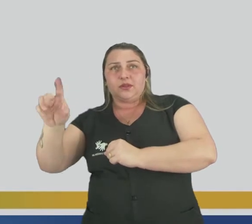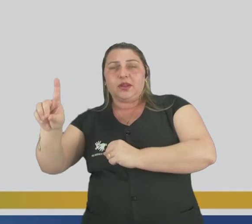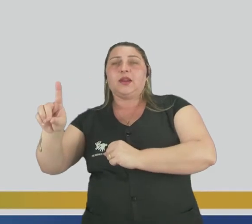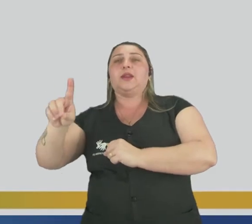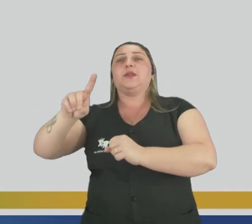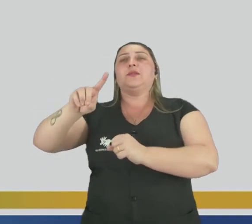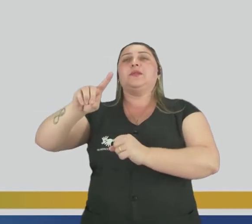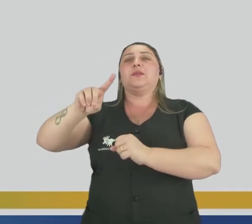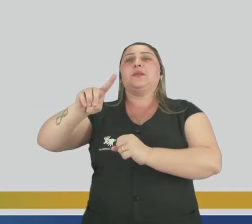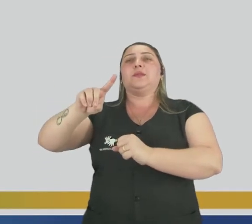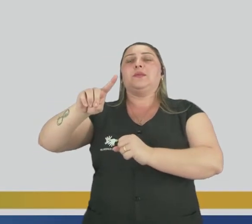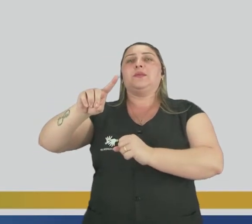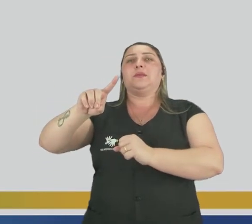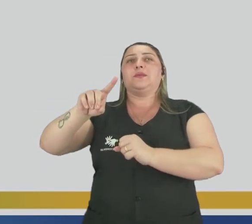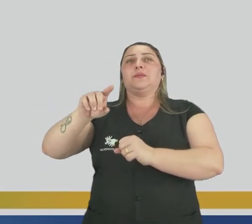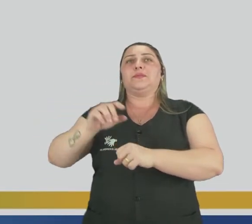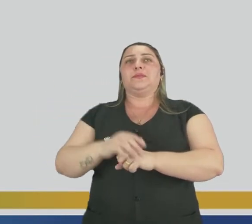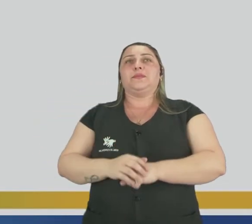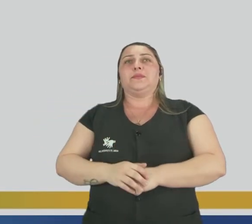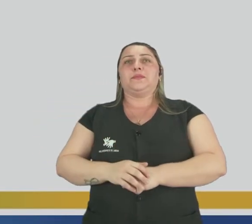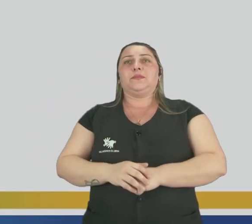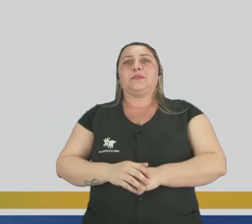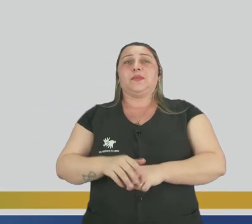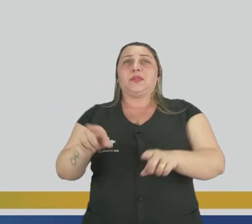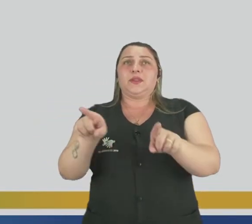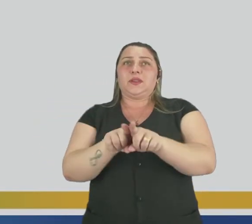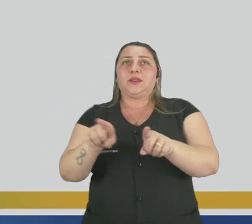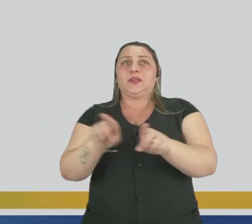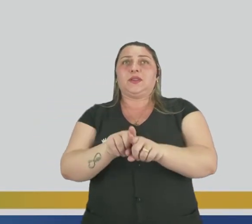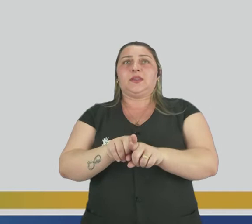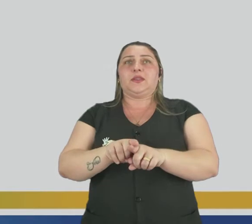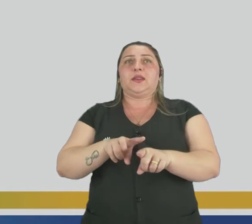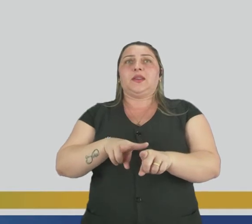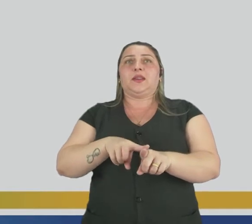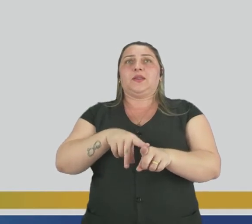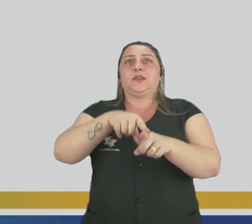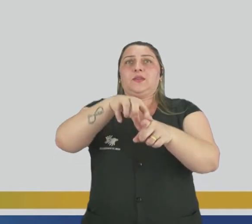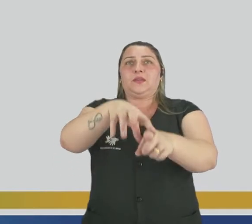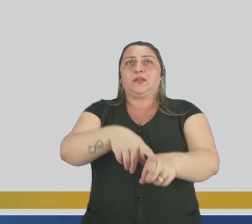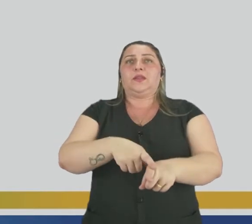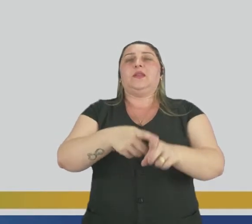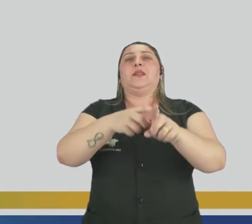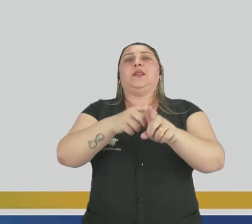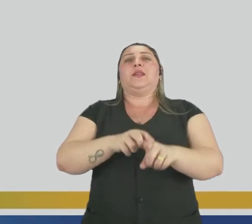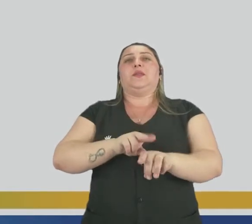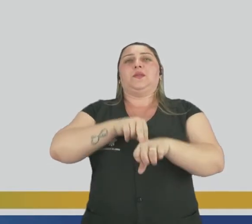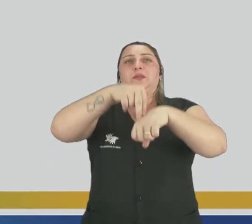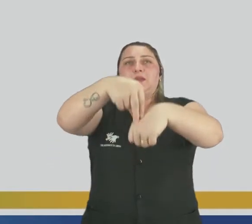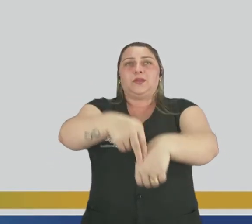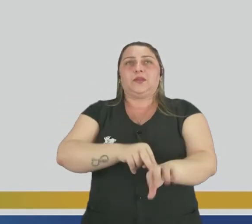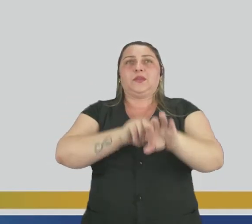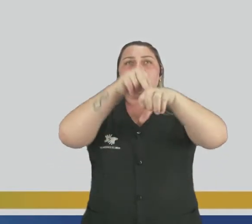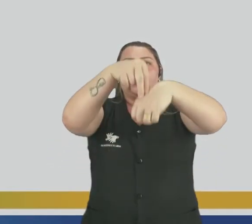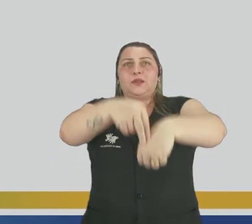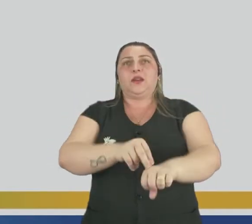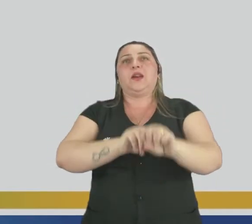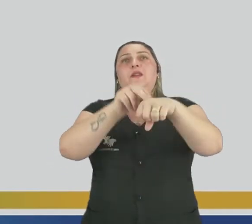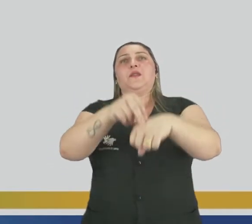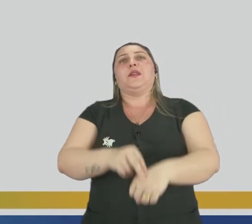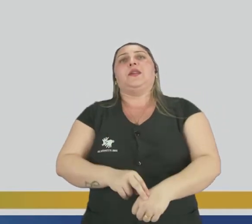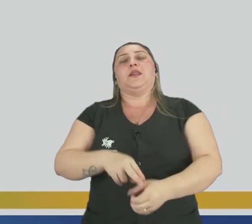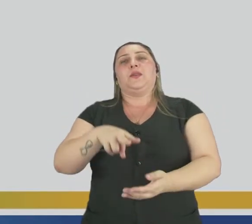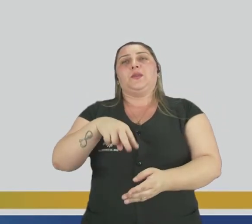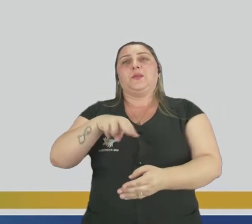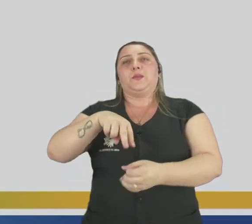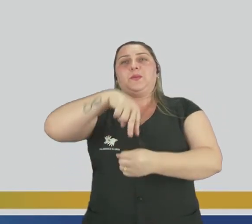no gelo, né? E aí tem o skate, o surf, slackline e o salto ornamental, né? Então, esses